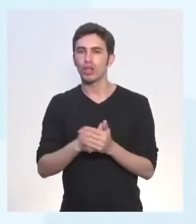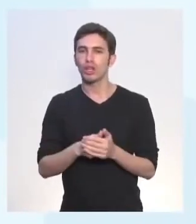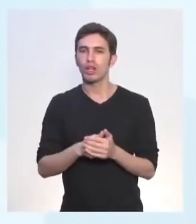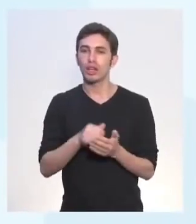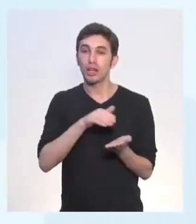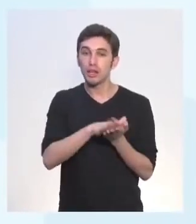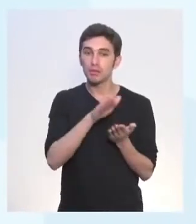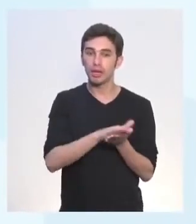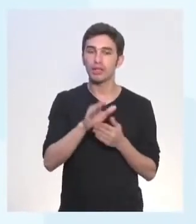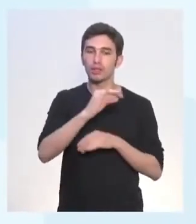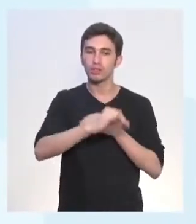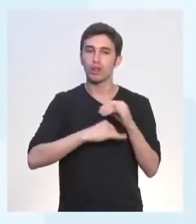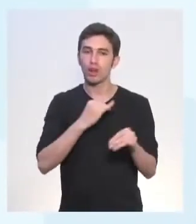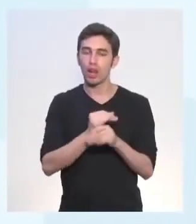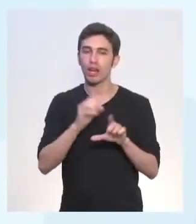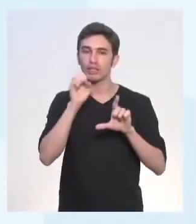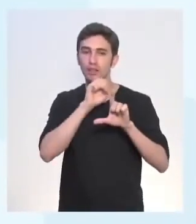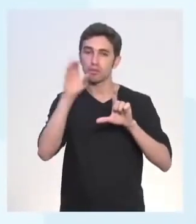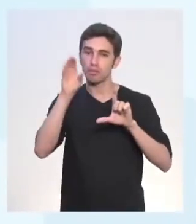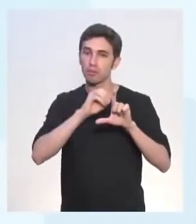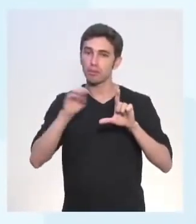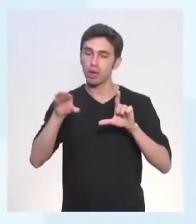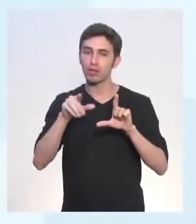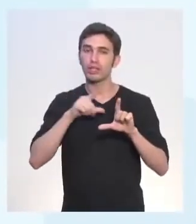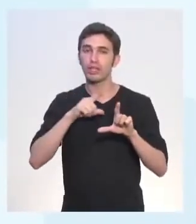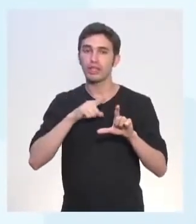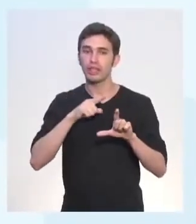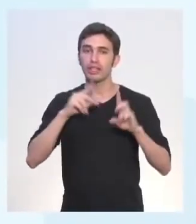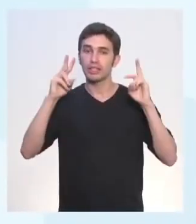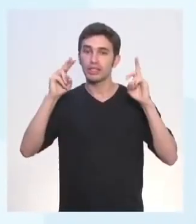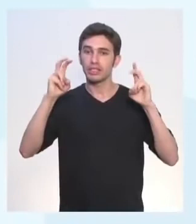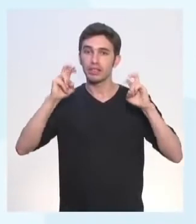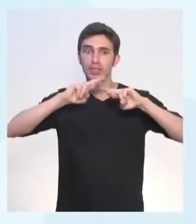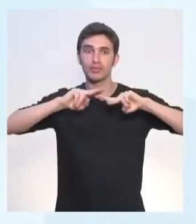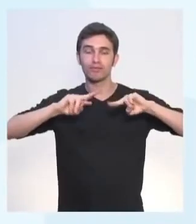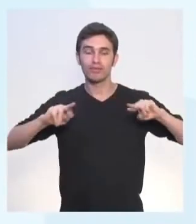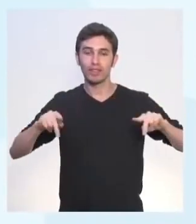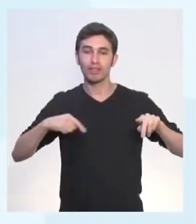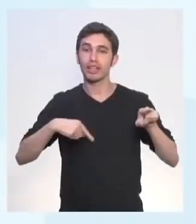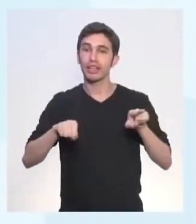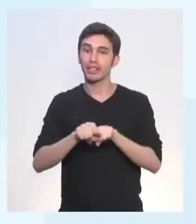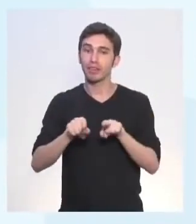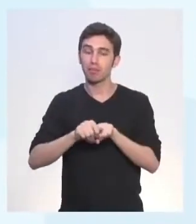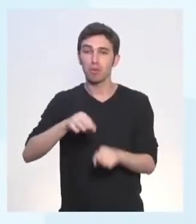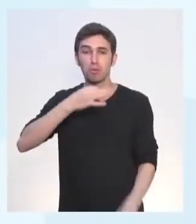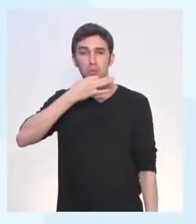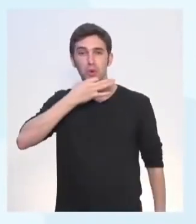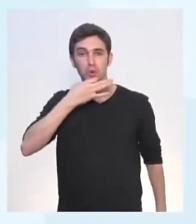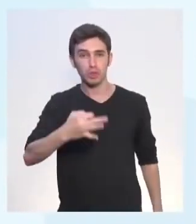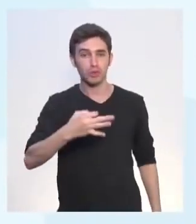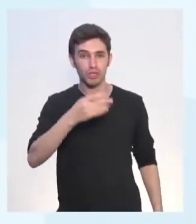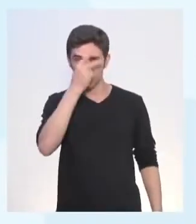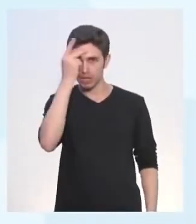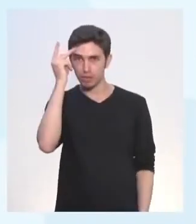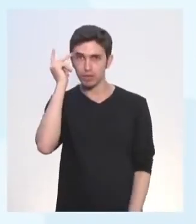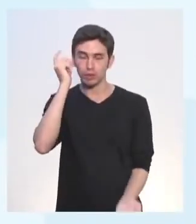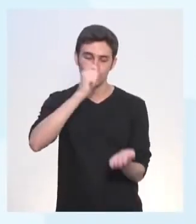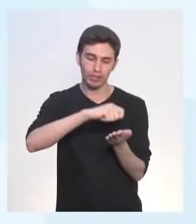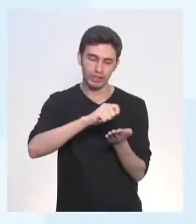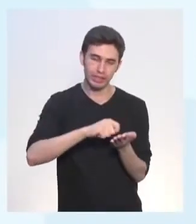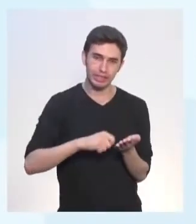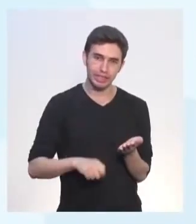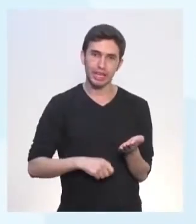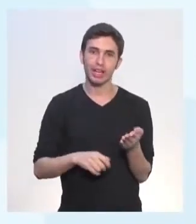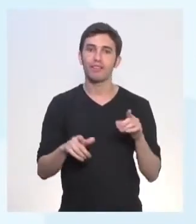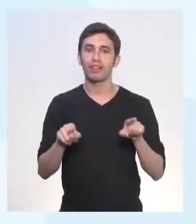blogs, entre outros, e que traz temas diversos e um ponto de vista do autor, que a gente chama de articulista,